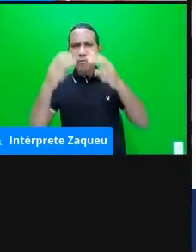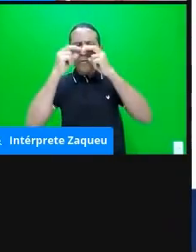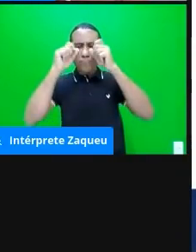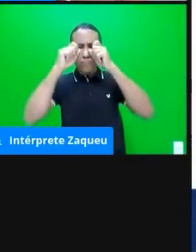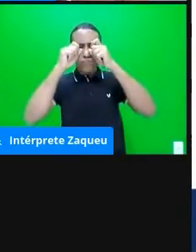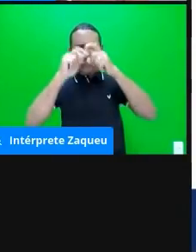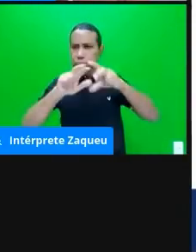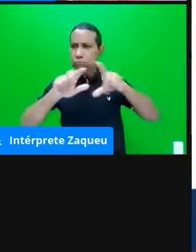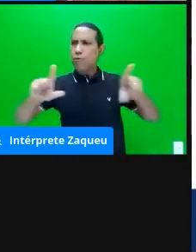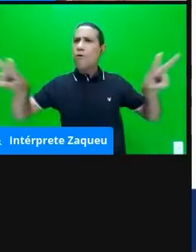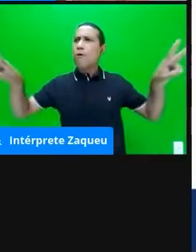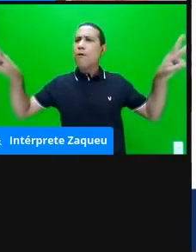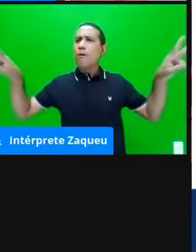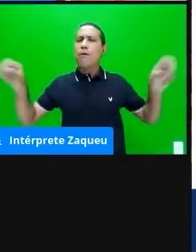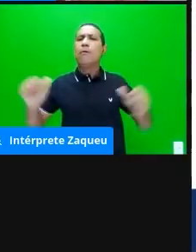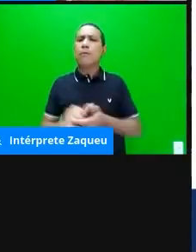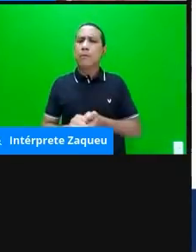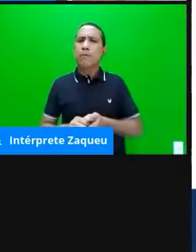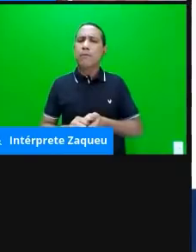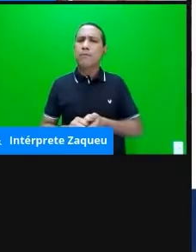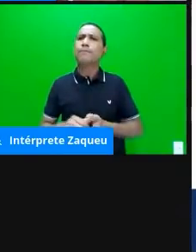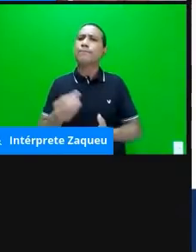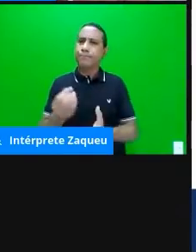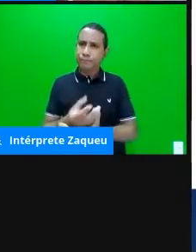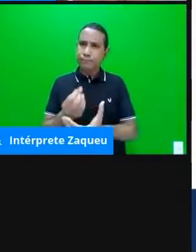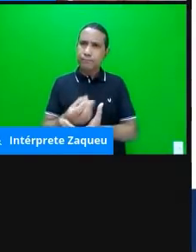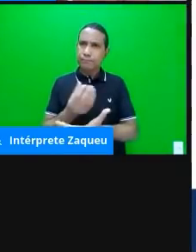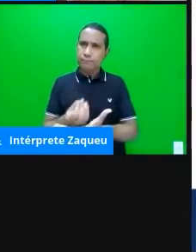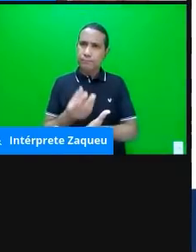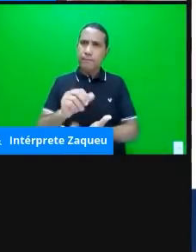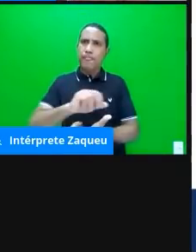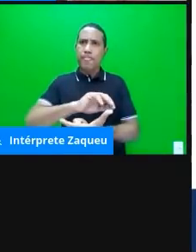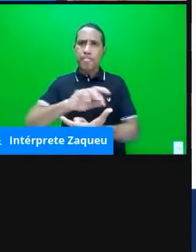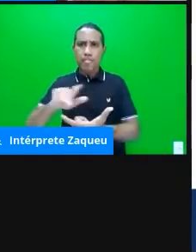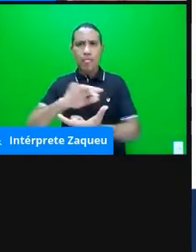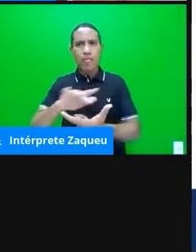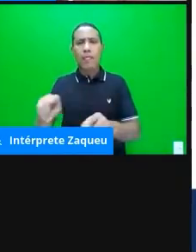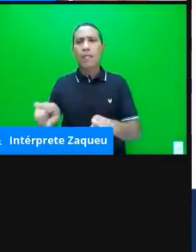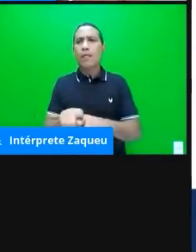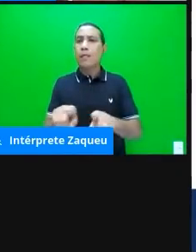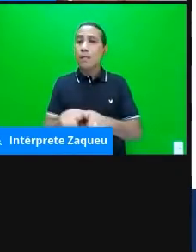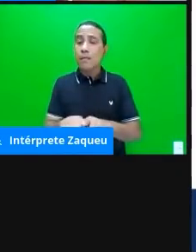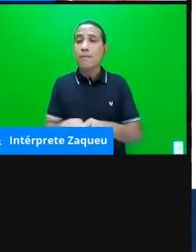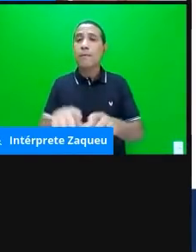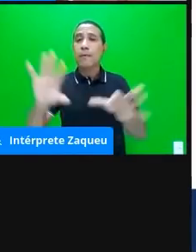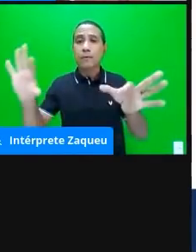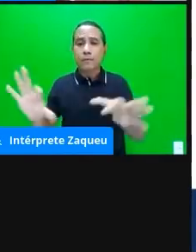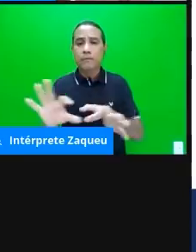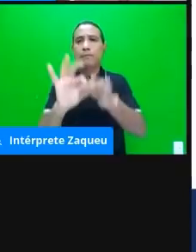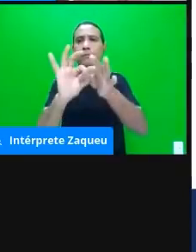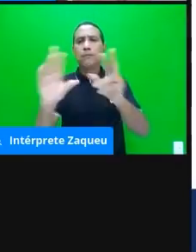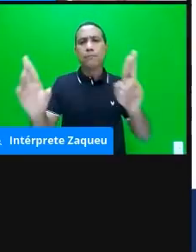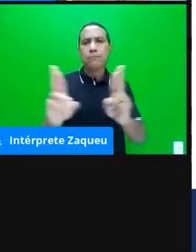Alfabetização e letramento também não são as mesmas coisas, mas eles estão relacionados,